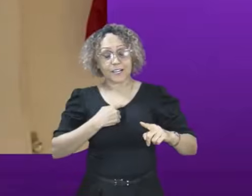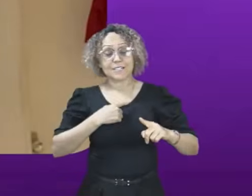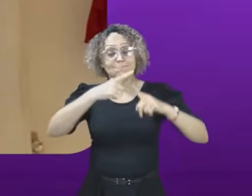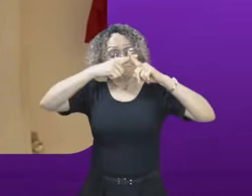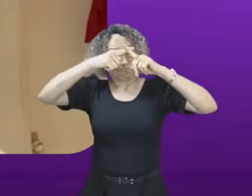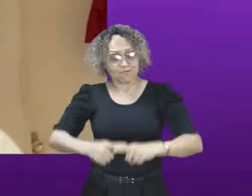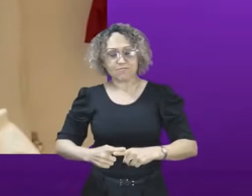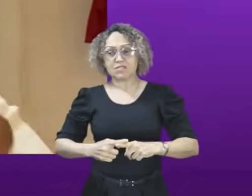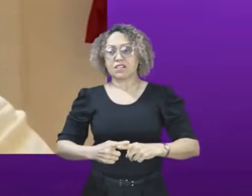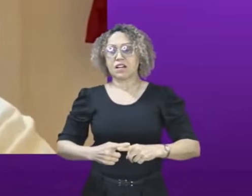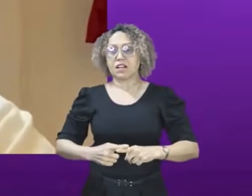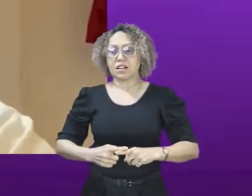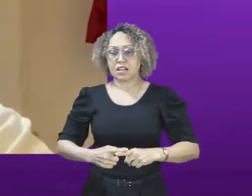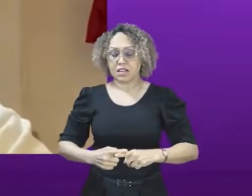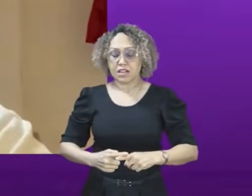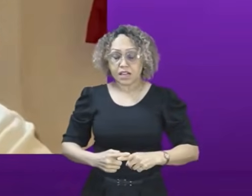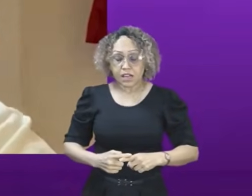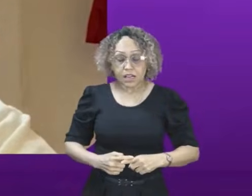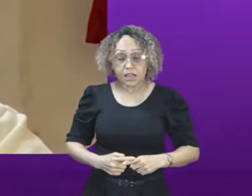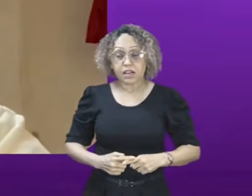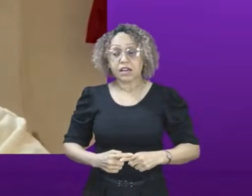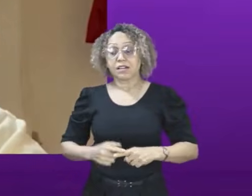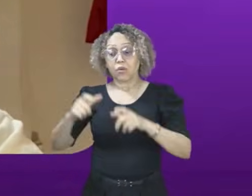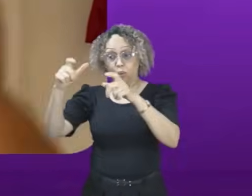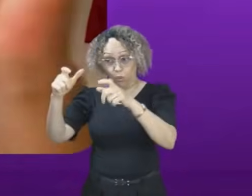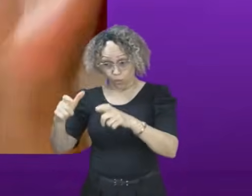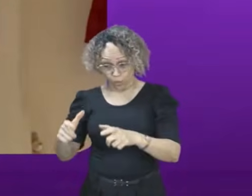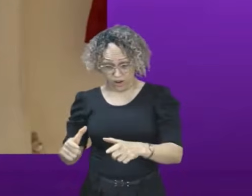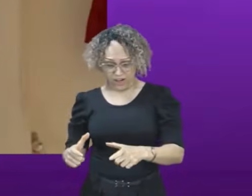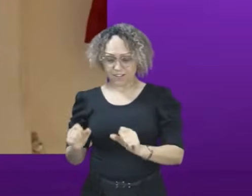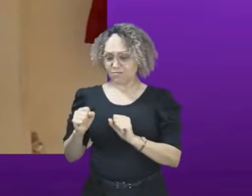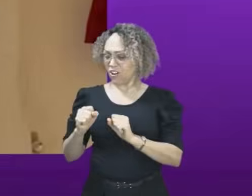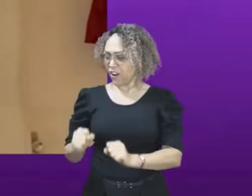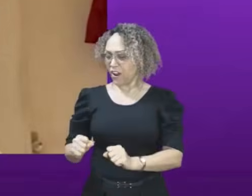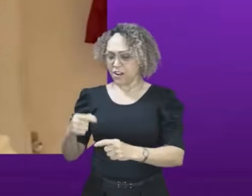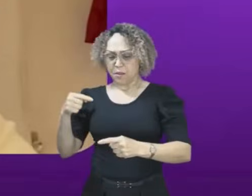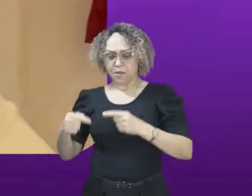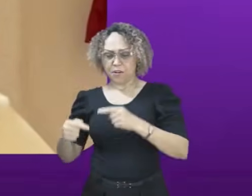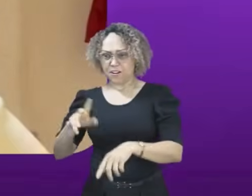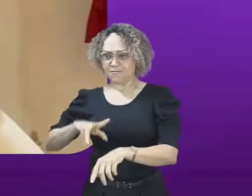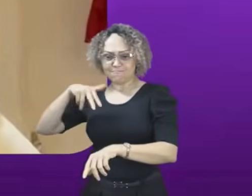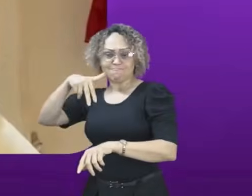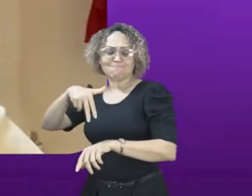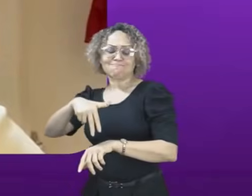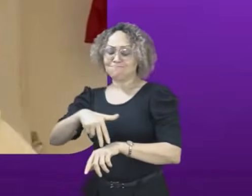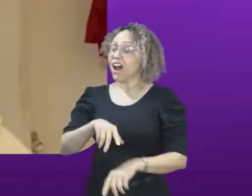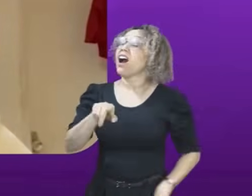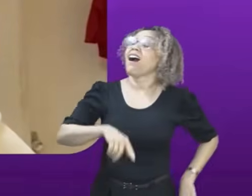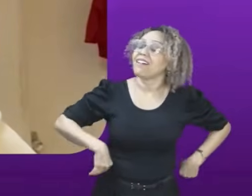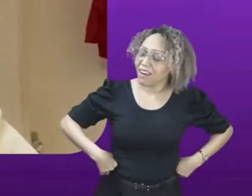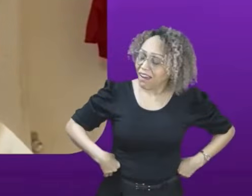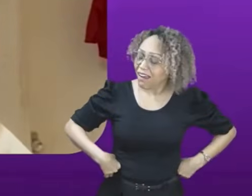disputar os espaços de poder, aí, minha amiga, A gente é chamada de radical,